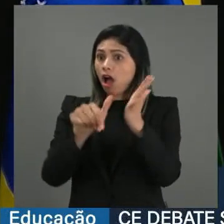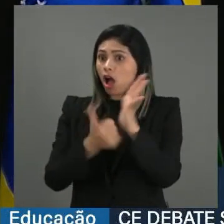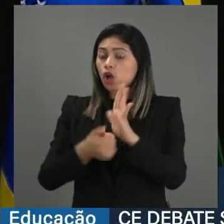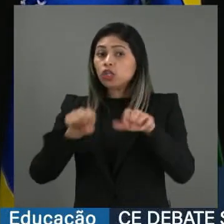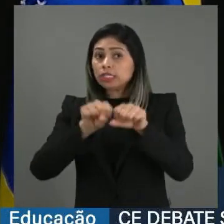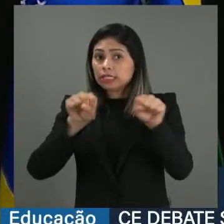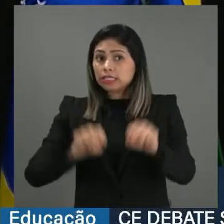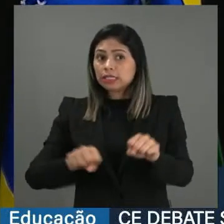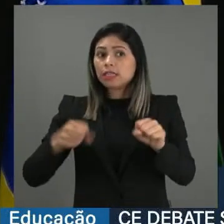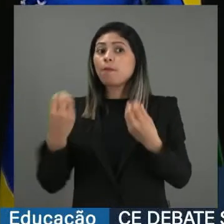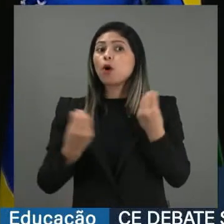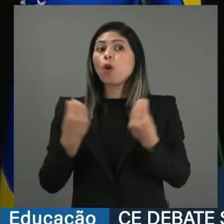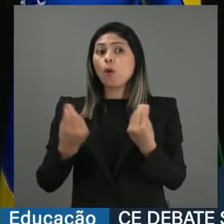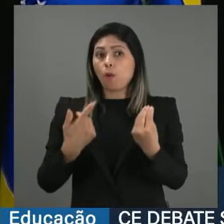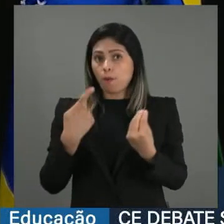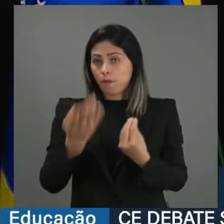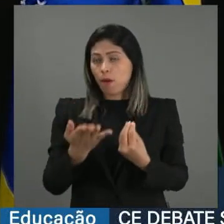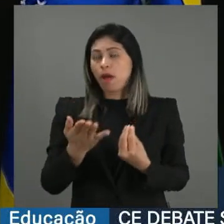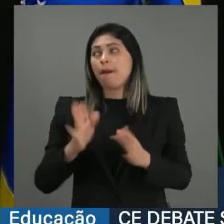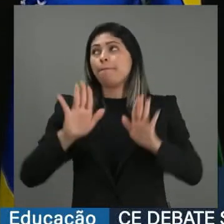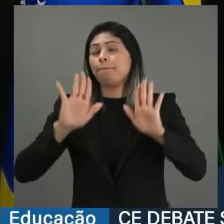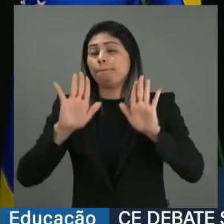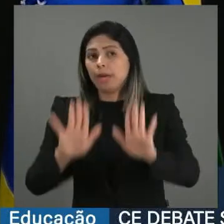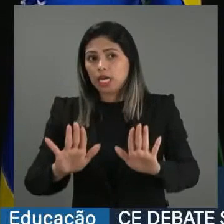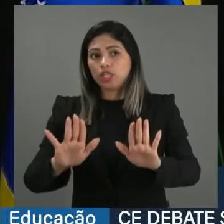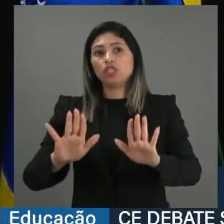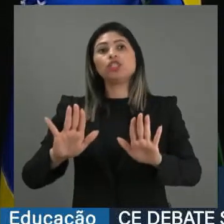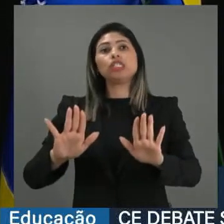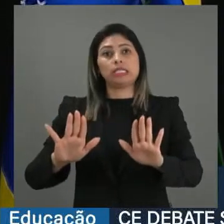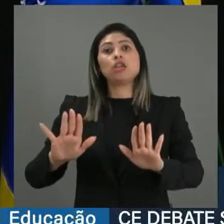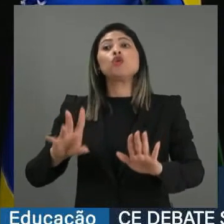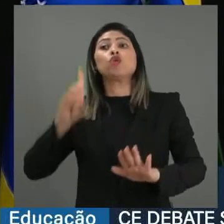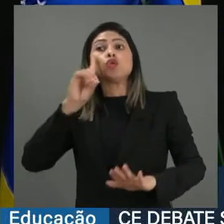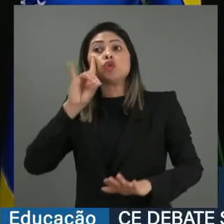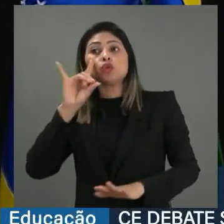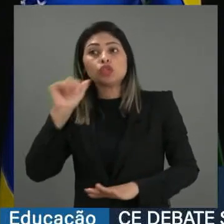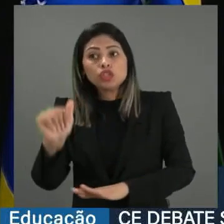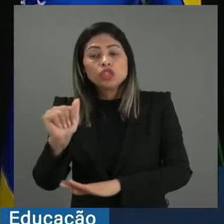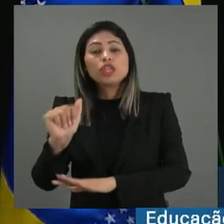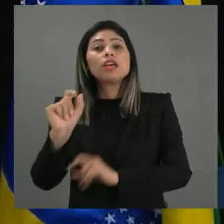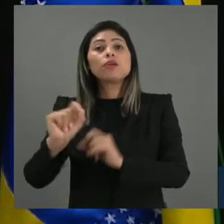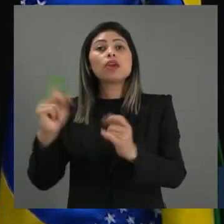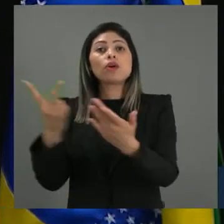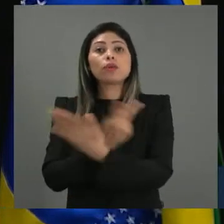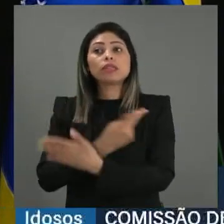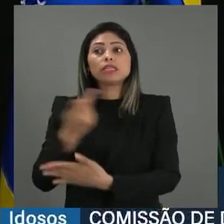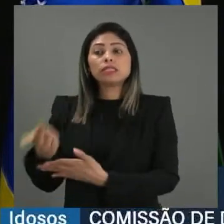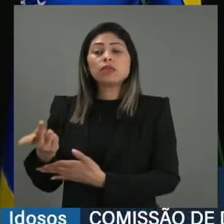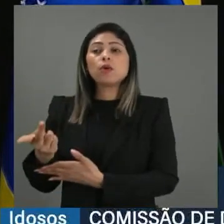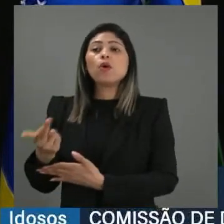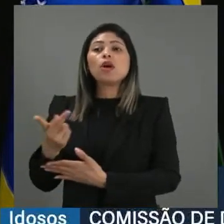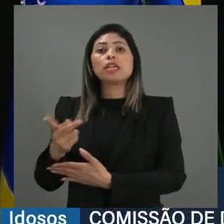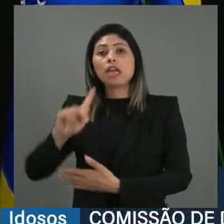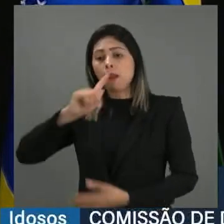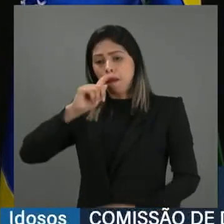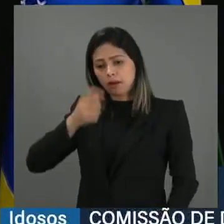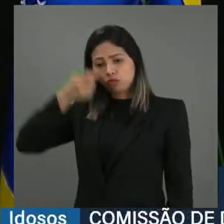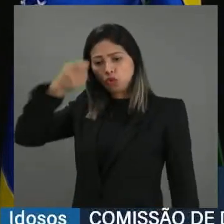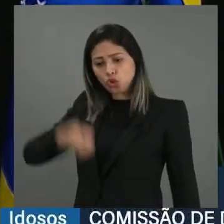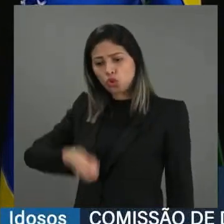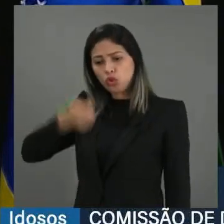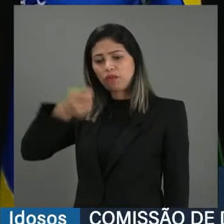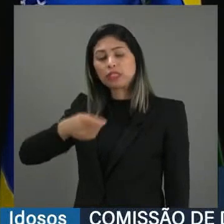Mas, graças a Deus, no mesmo dia em que essa trágica decisão foi tomada por